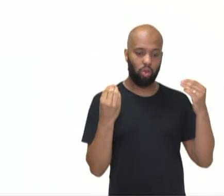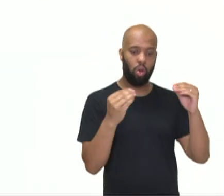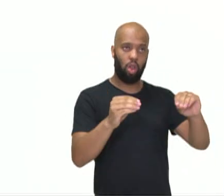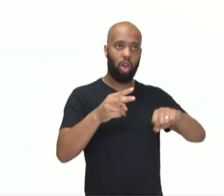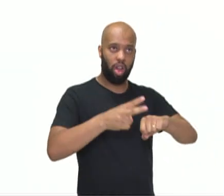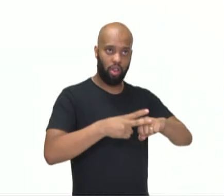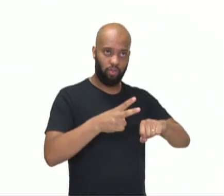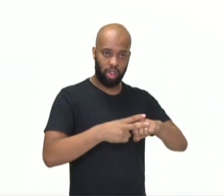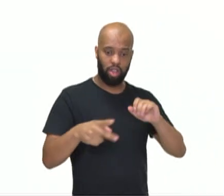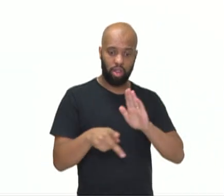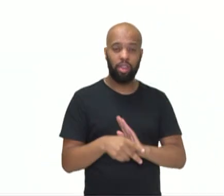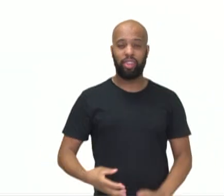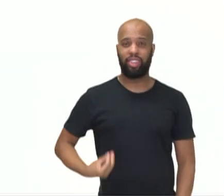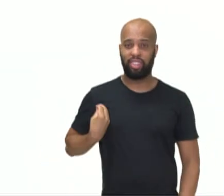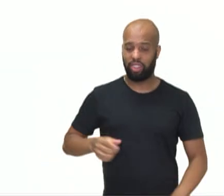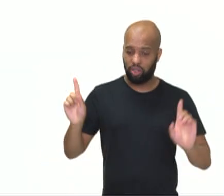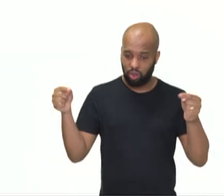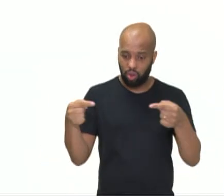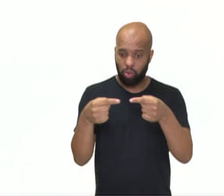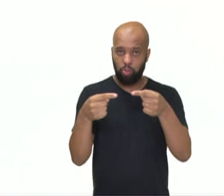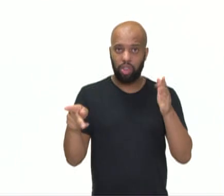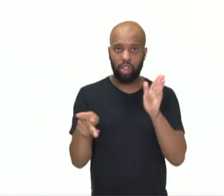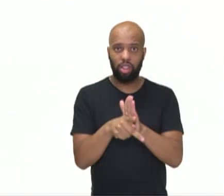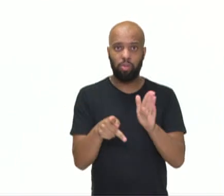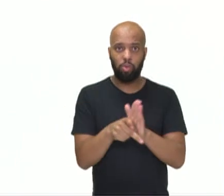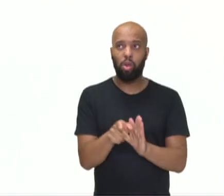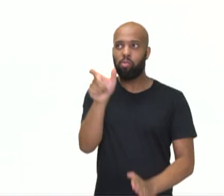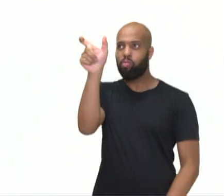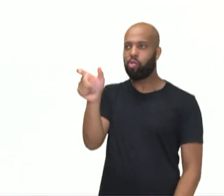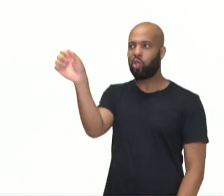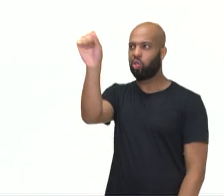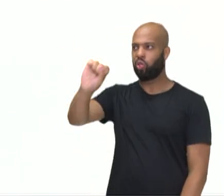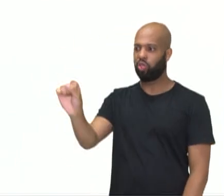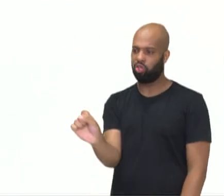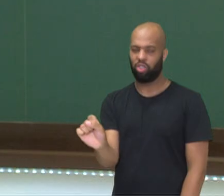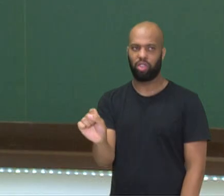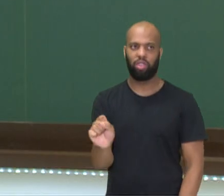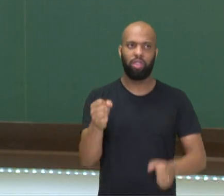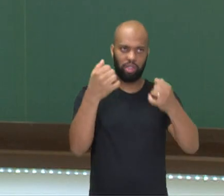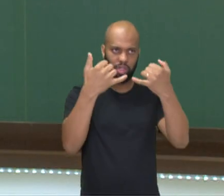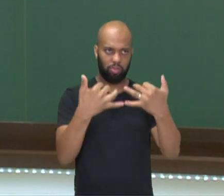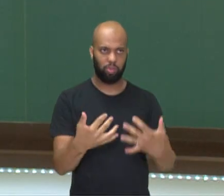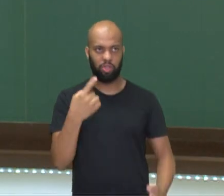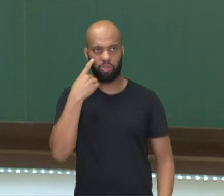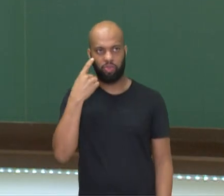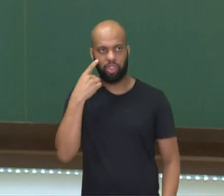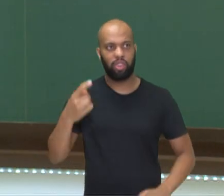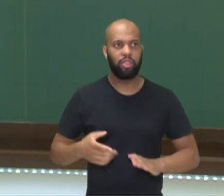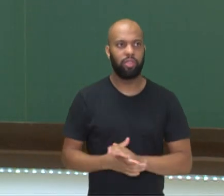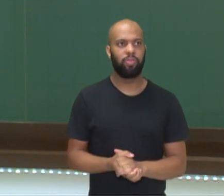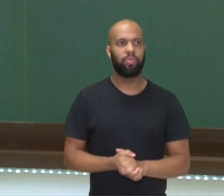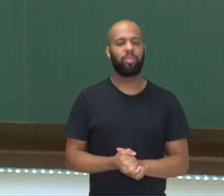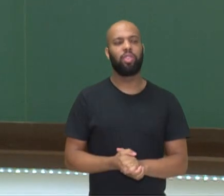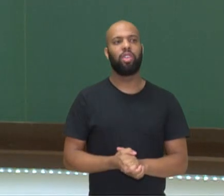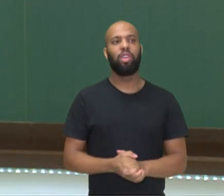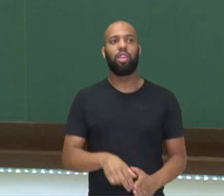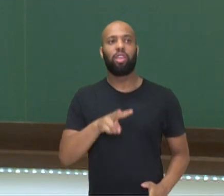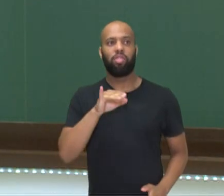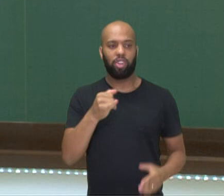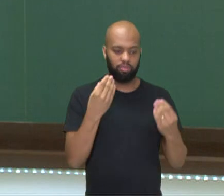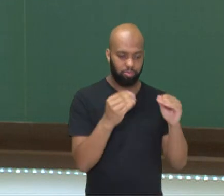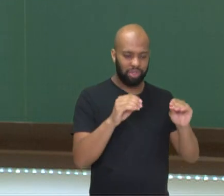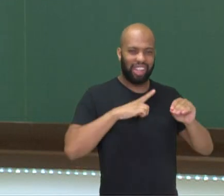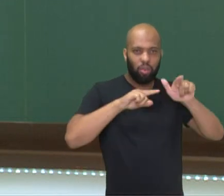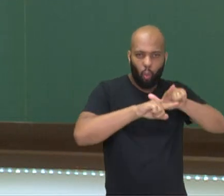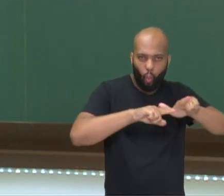verbo ser de acuerdo con el sujeto. Vamos explicar um pouquinho mais aqui, né? Então, vocês vão completar